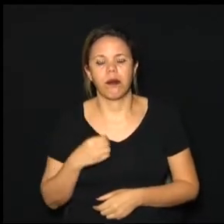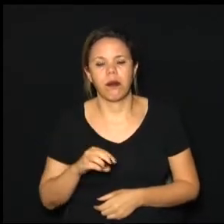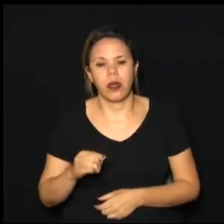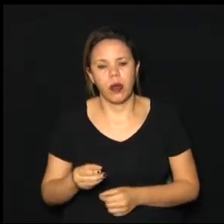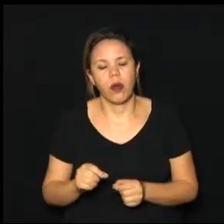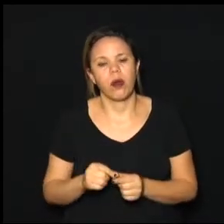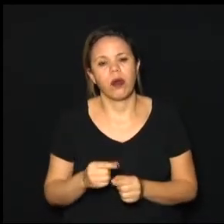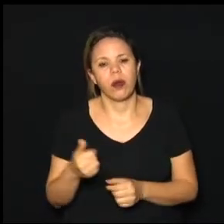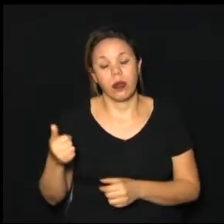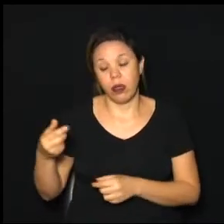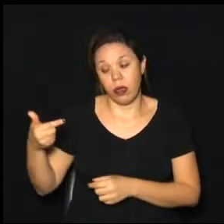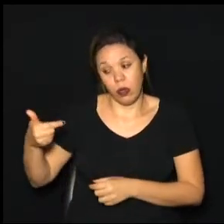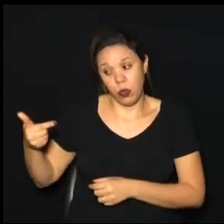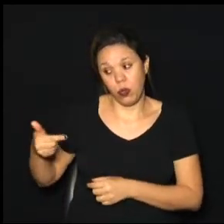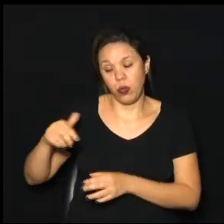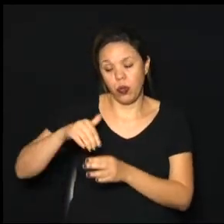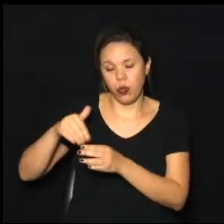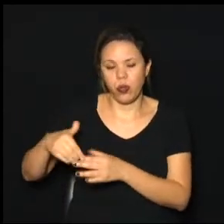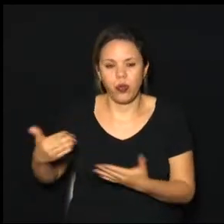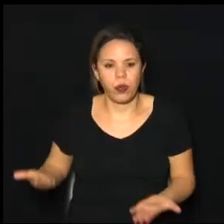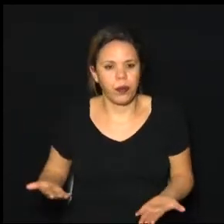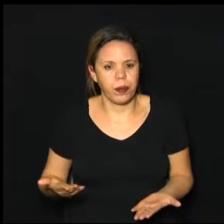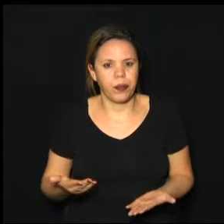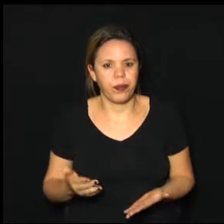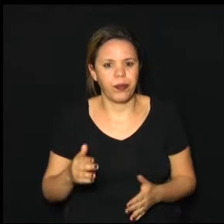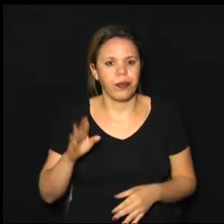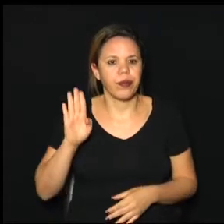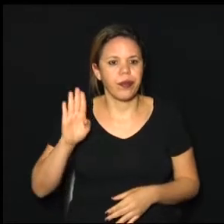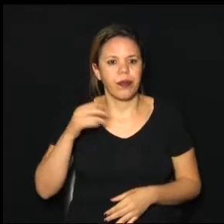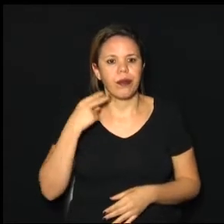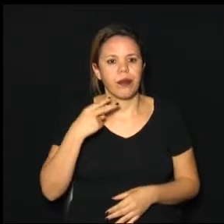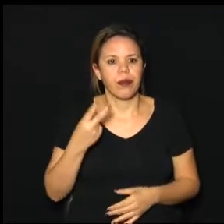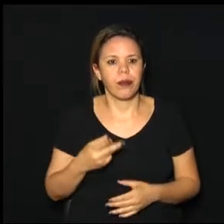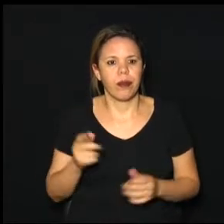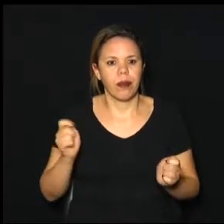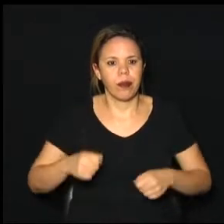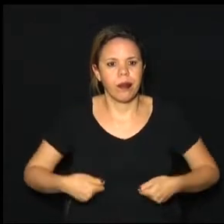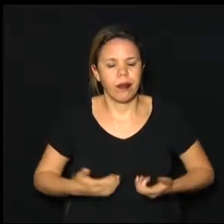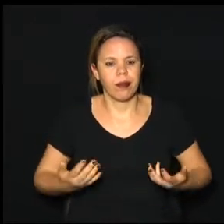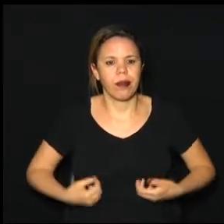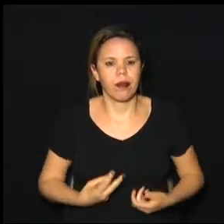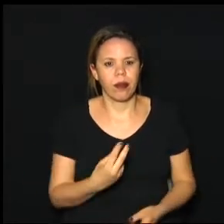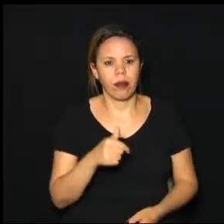turno, enquanto os candidatos a vereador puderam arrecadar e gastar R$